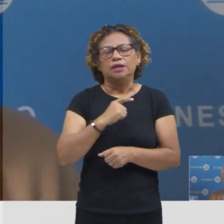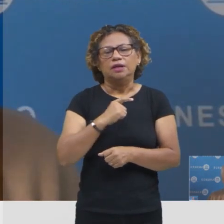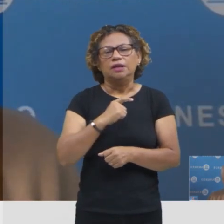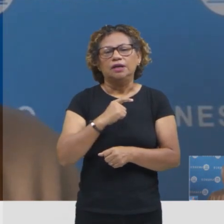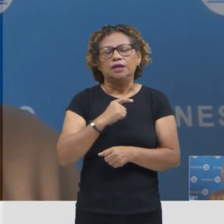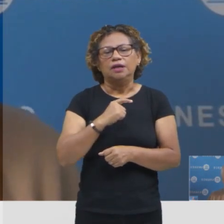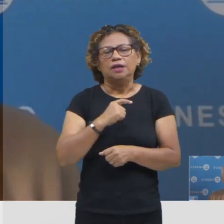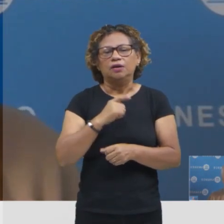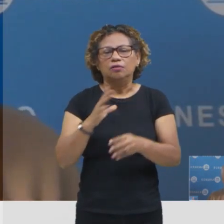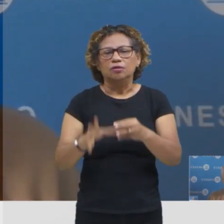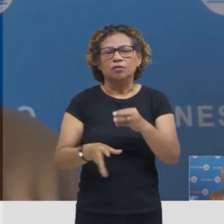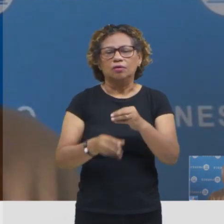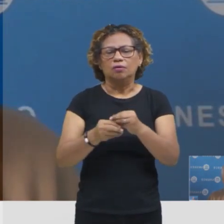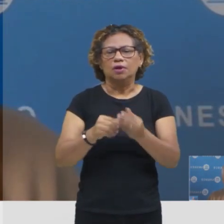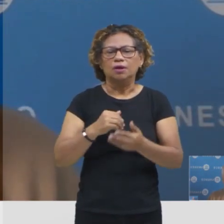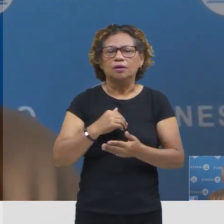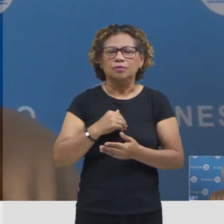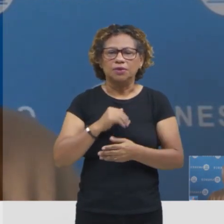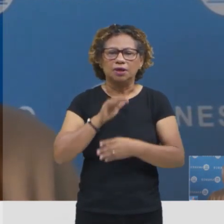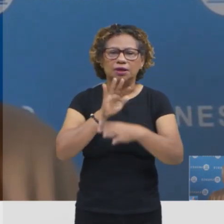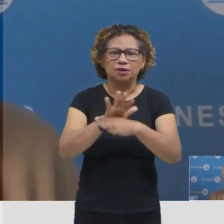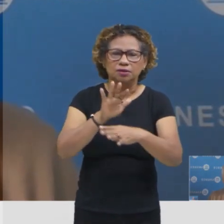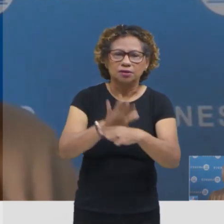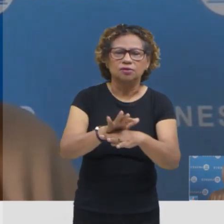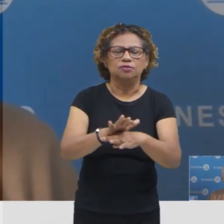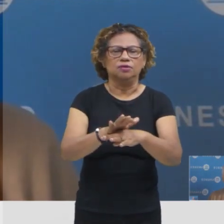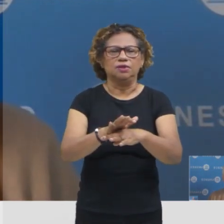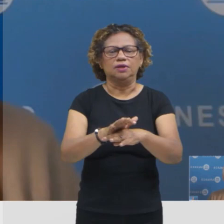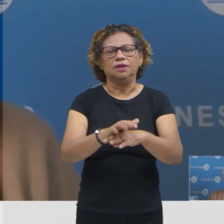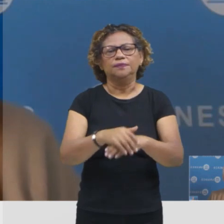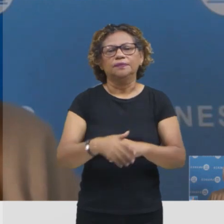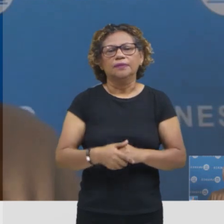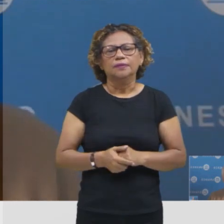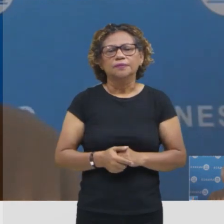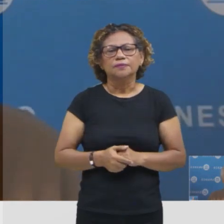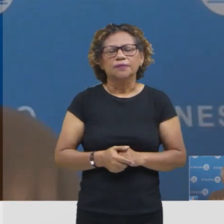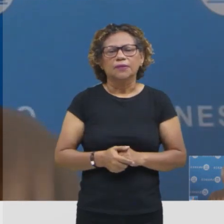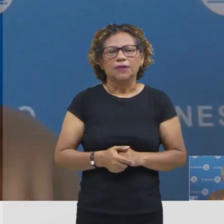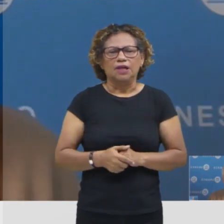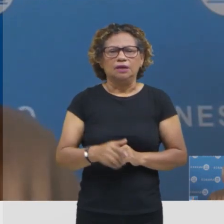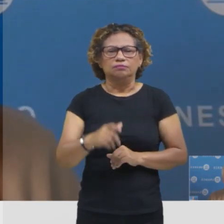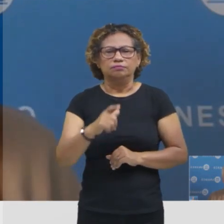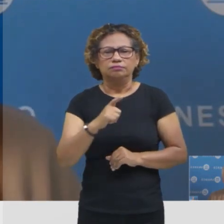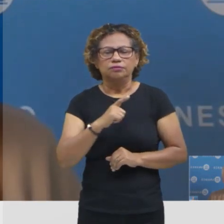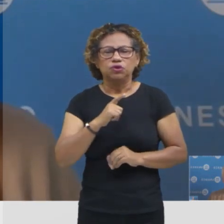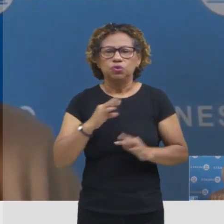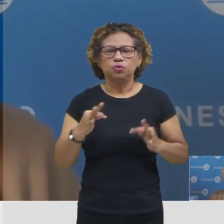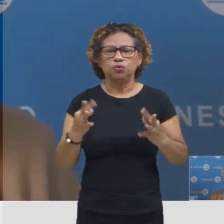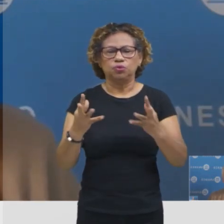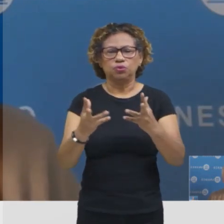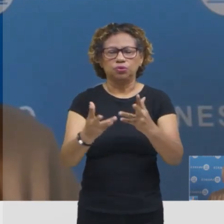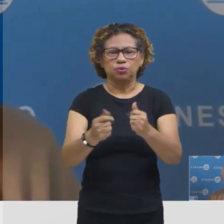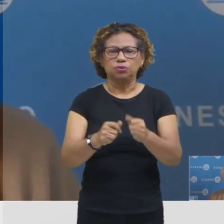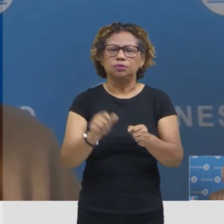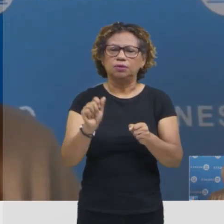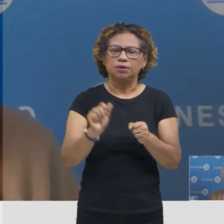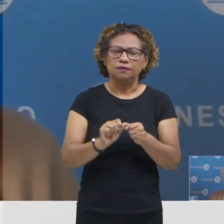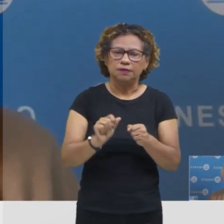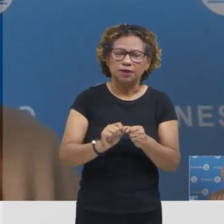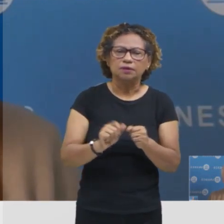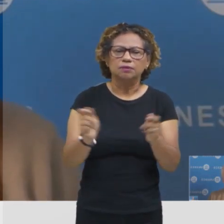poder contribuir na medida das minhas possibilidades. Devemos, em tudo o que fizermos, termos